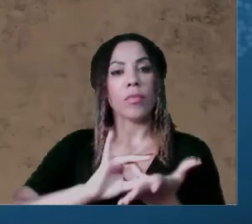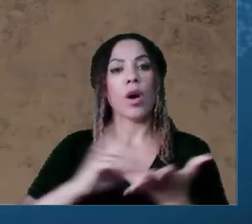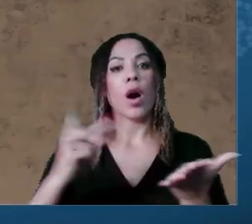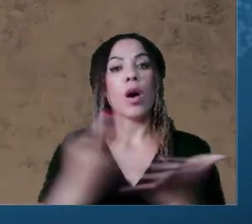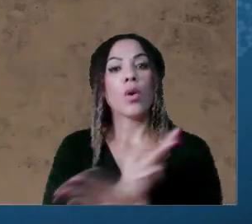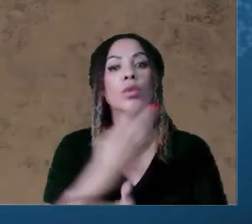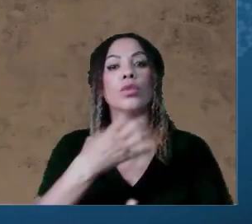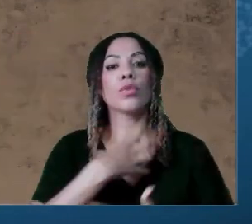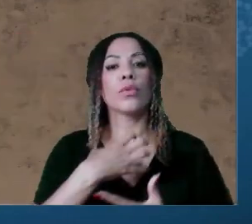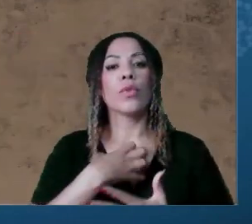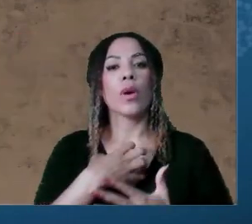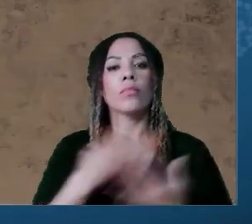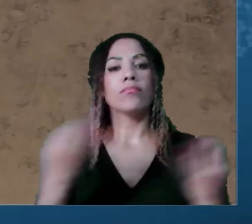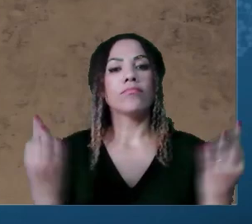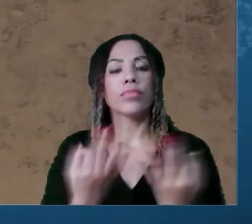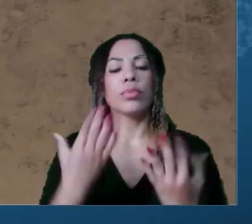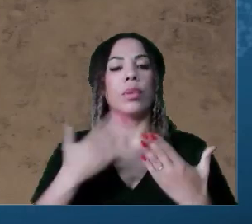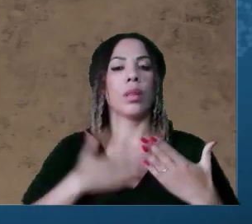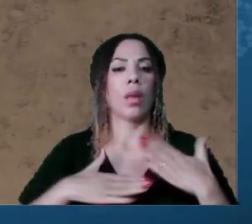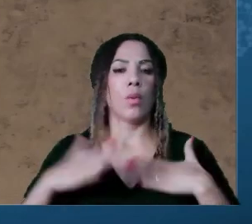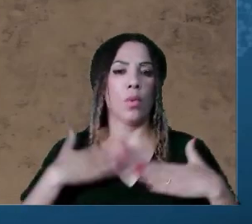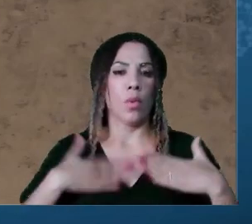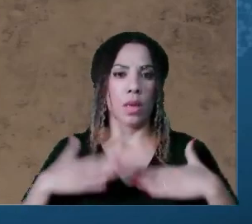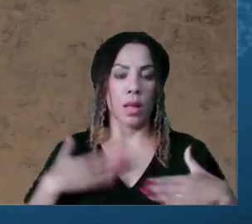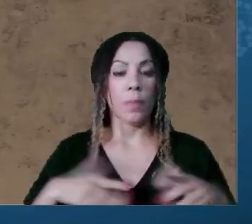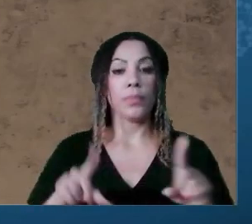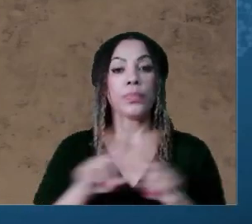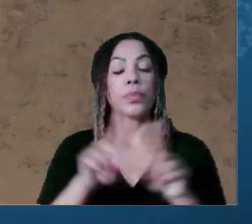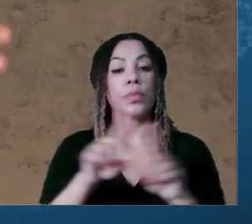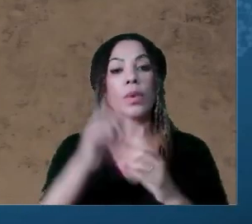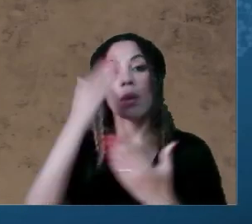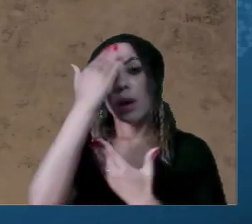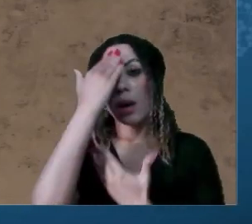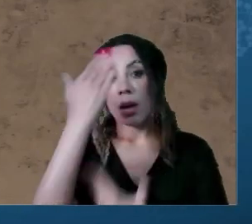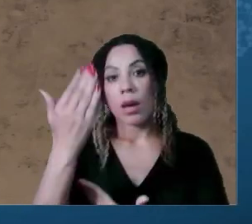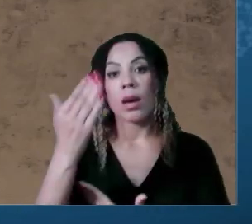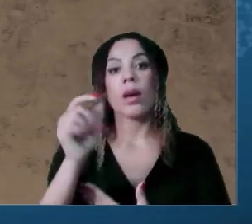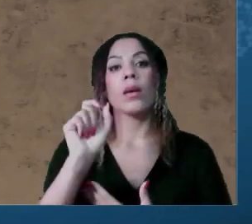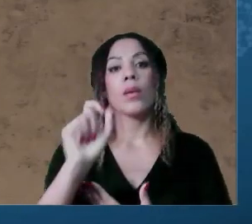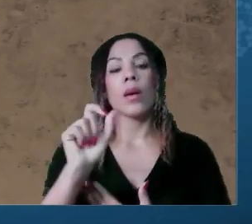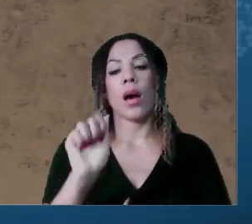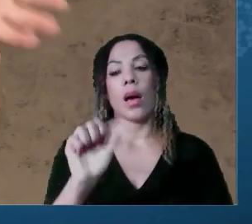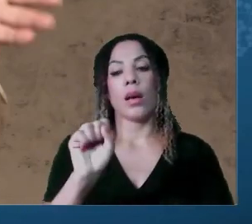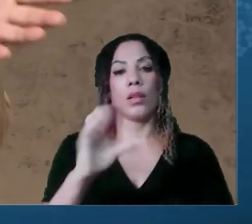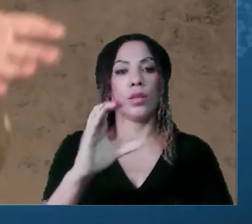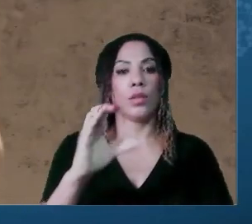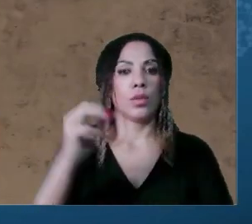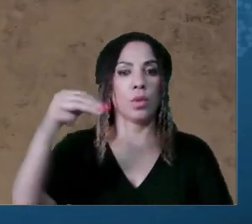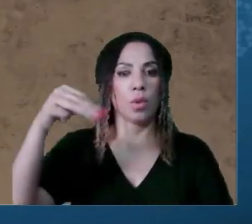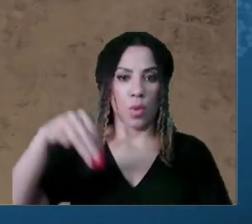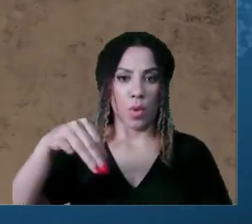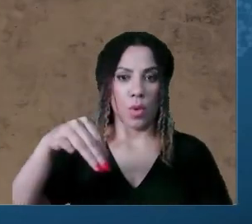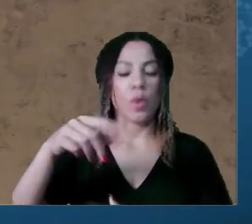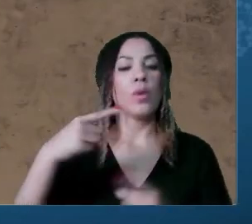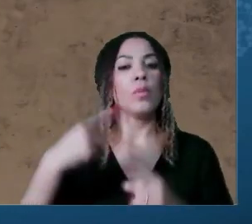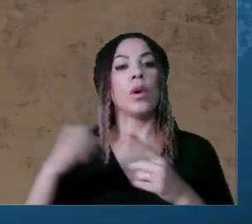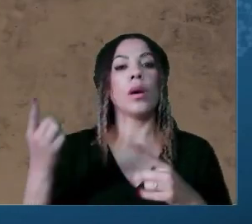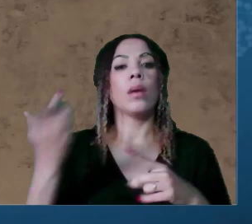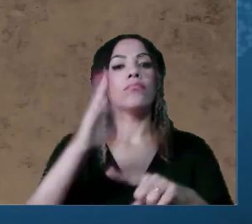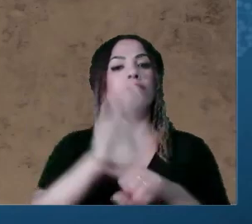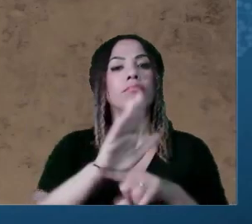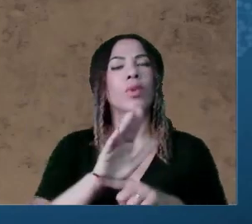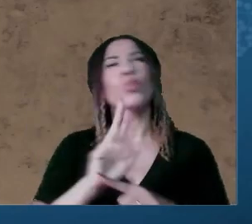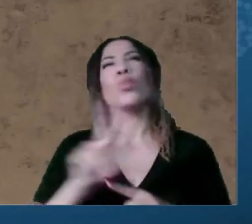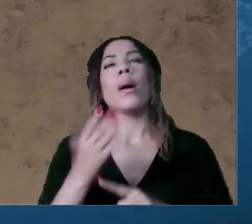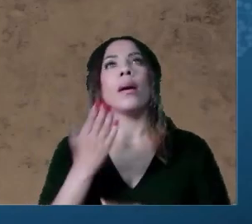bastante tranquila. E também agradecer à Ascom, não é, pela colaboração, não a colaboração,